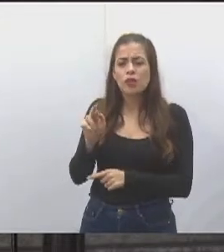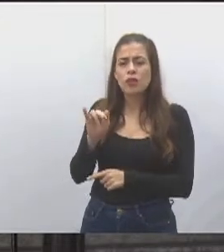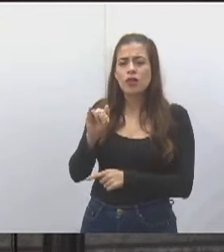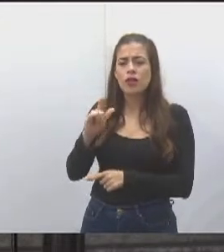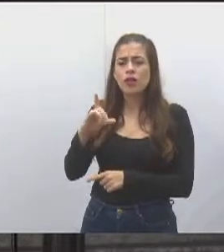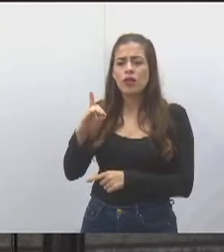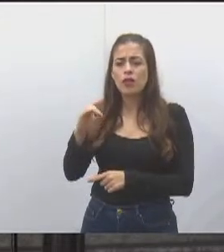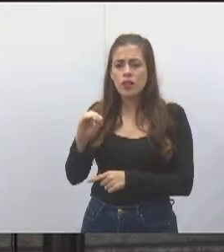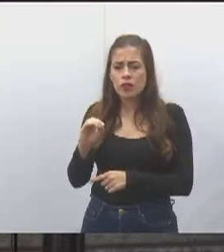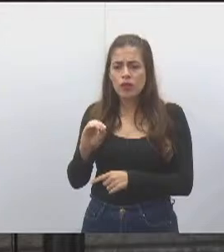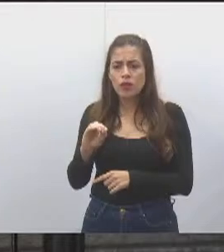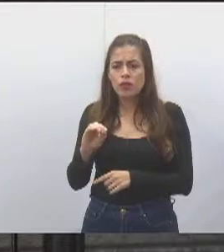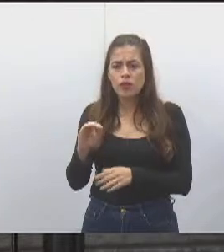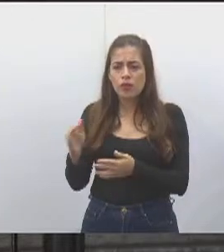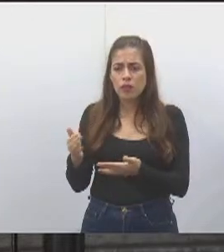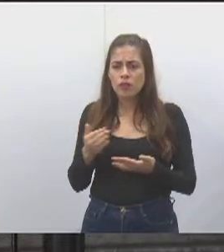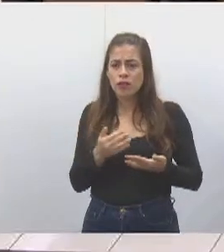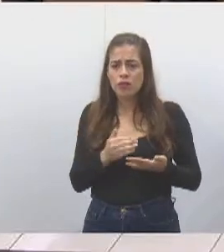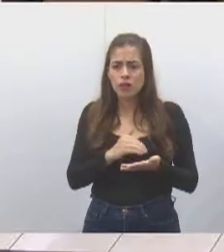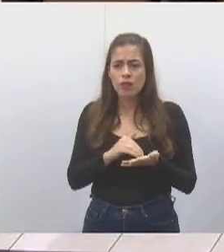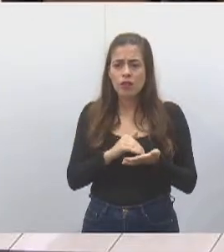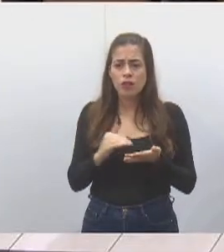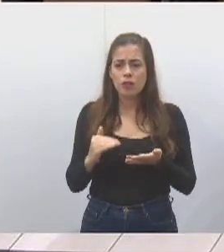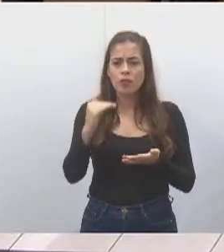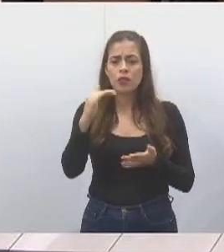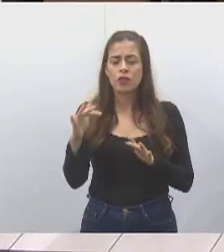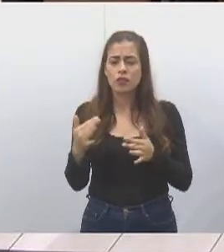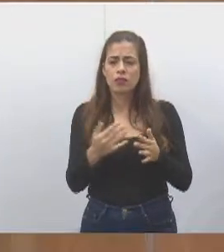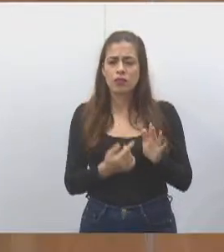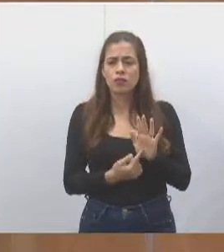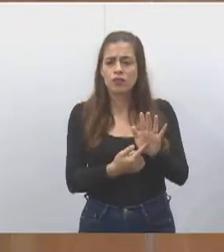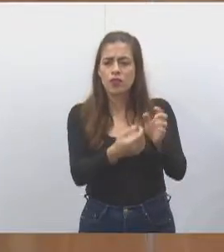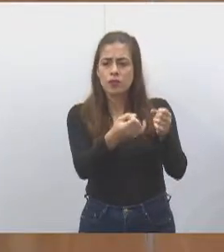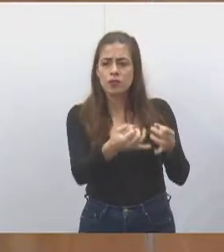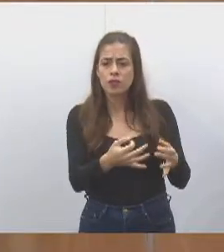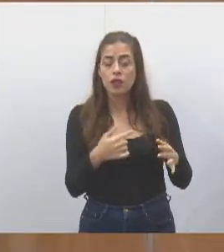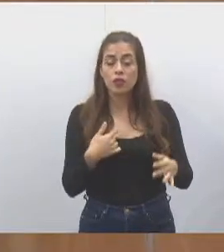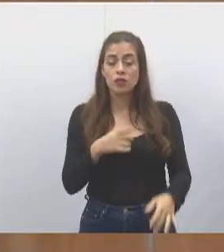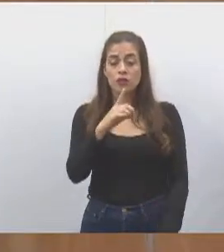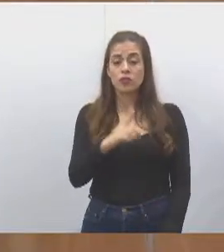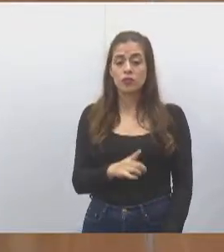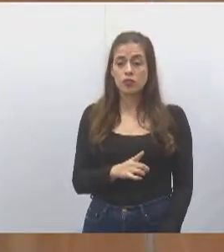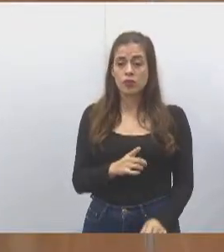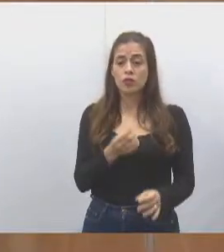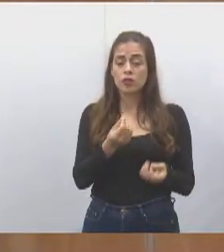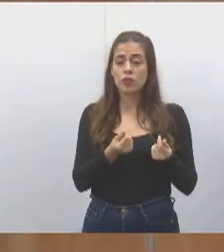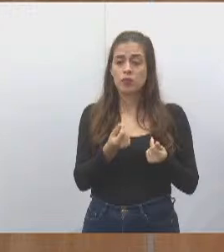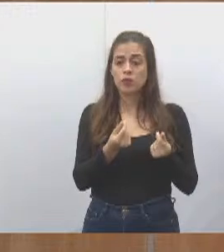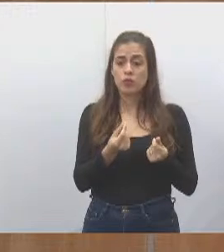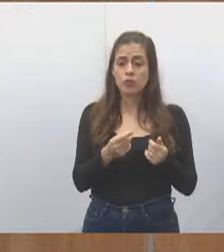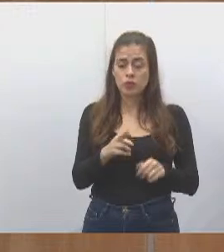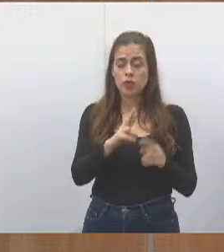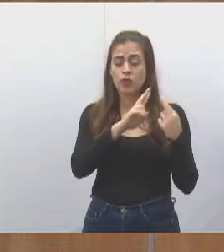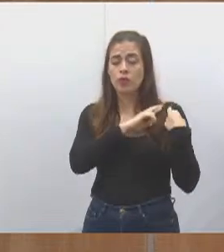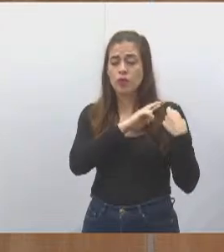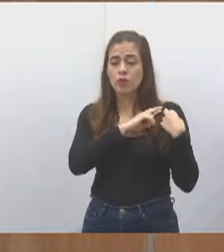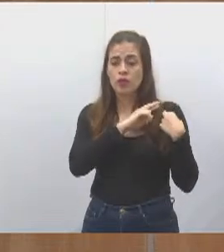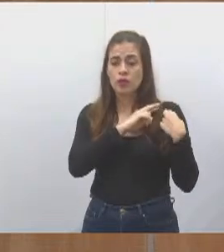instância máxima da secretaria, não... Eu sou diretor de Planejamento Econômico, eu que sou responsável pela peça orçamentária, até o